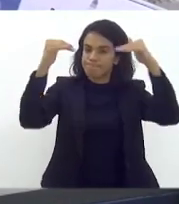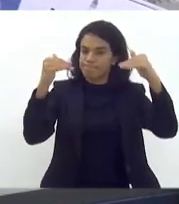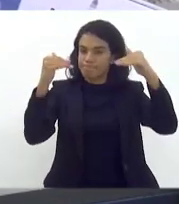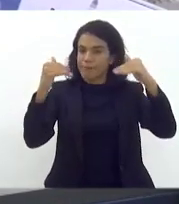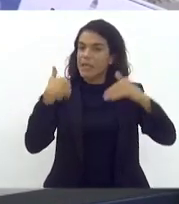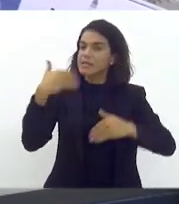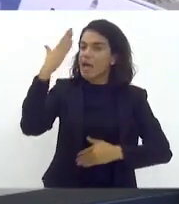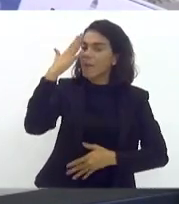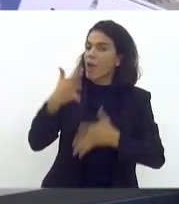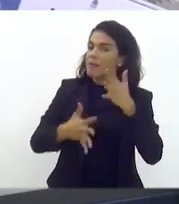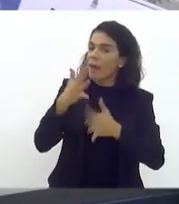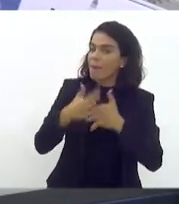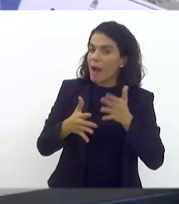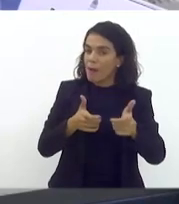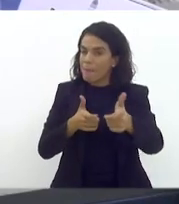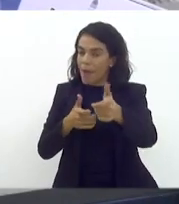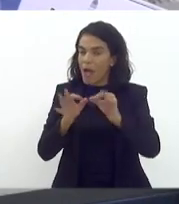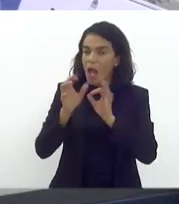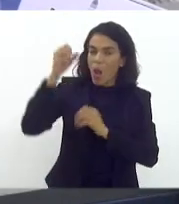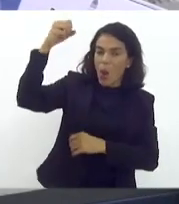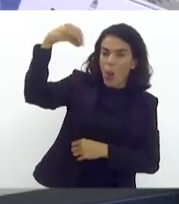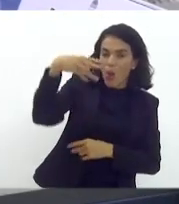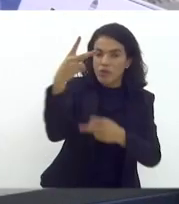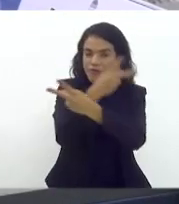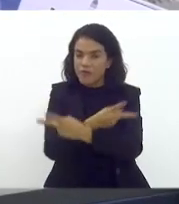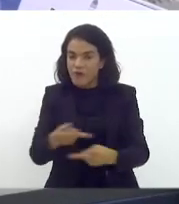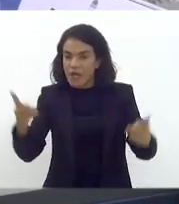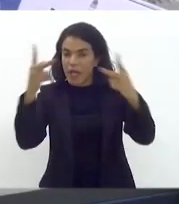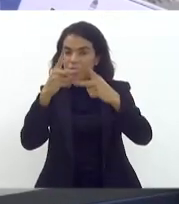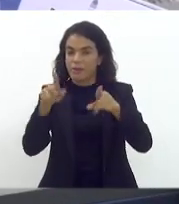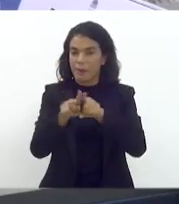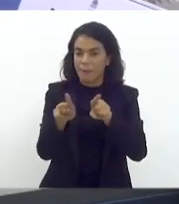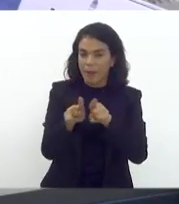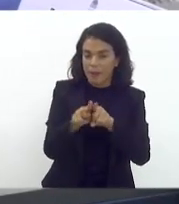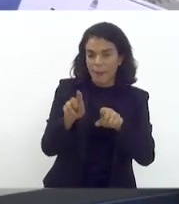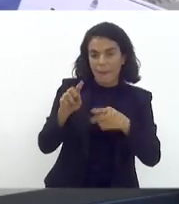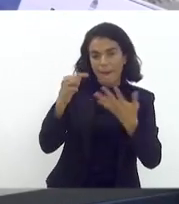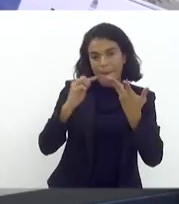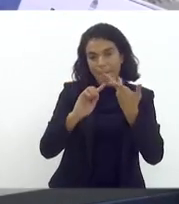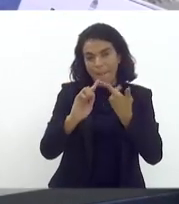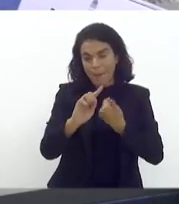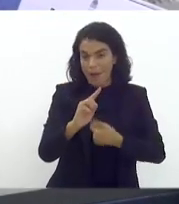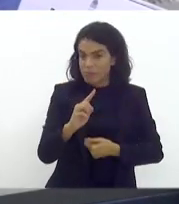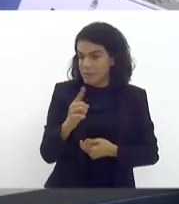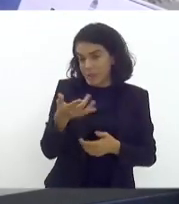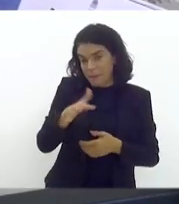no disparo luminosidade distância vento balística Inicial intermediário